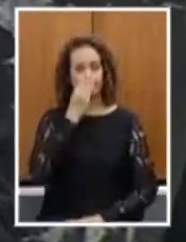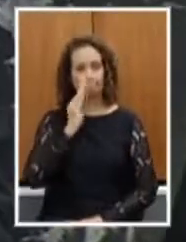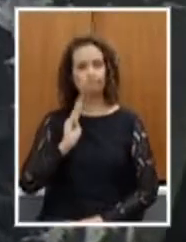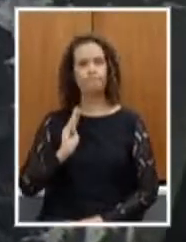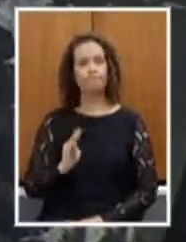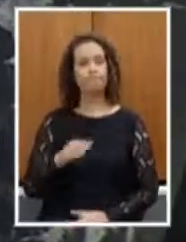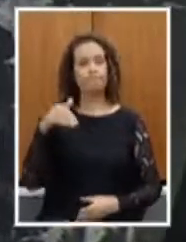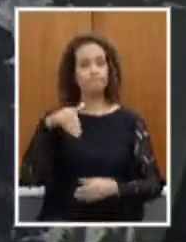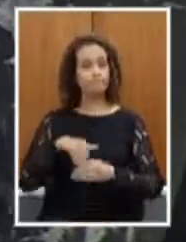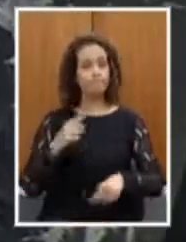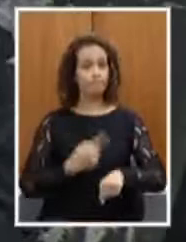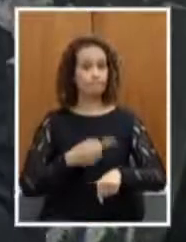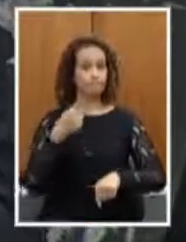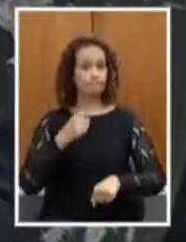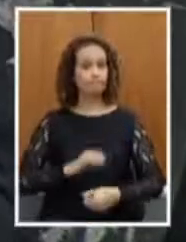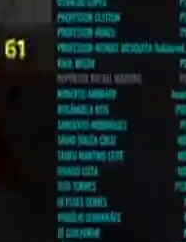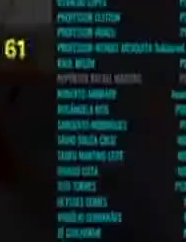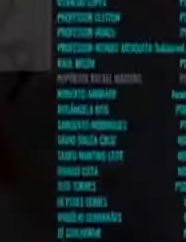Em votação.